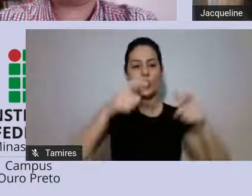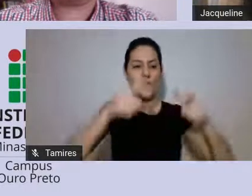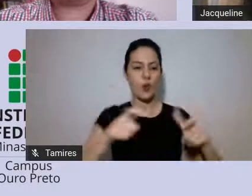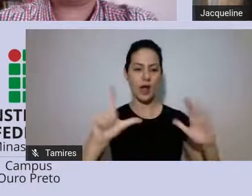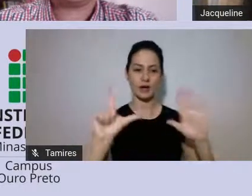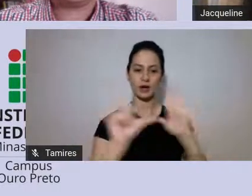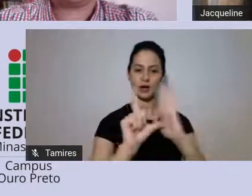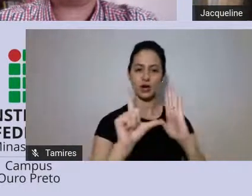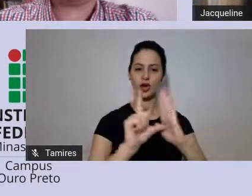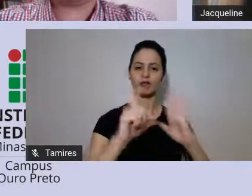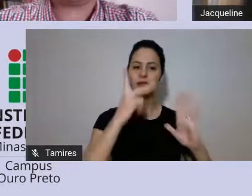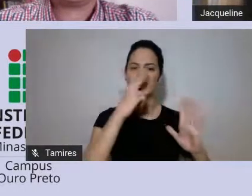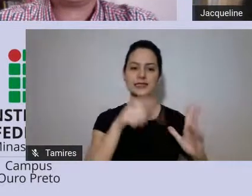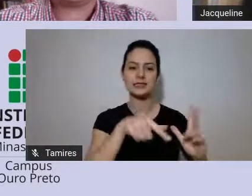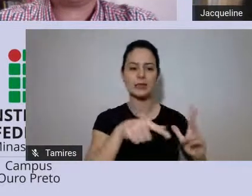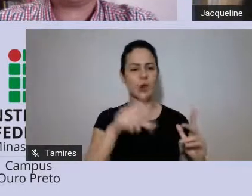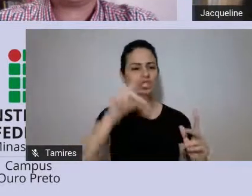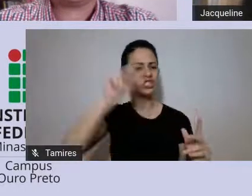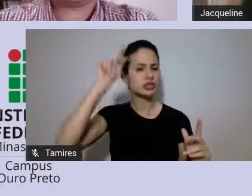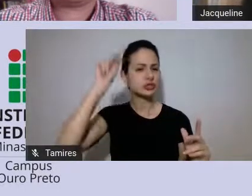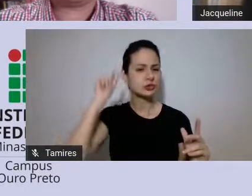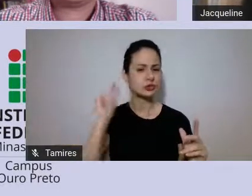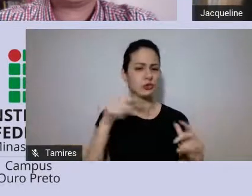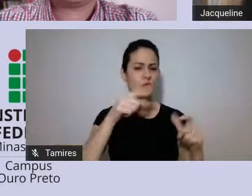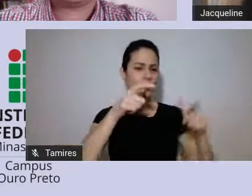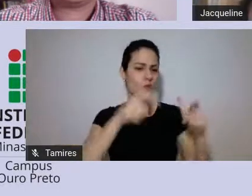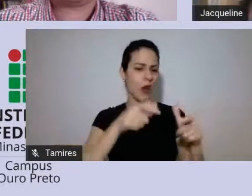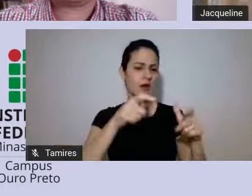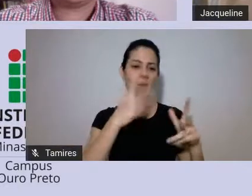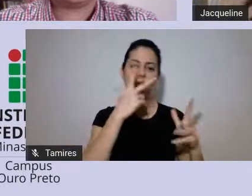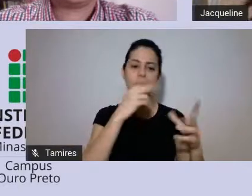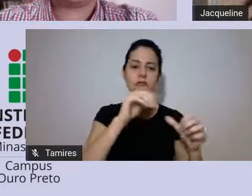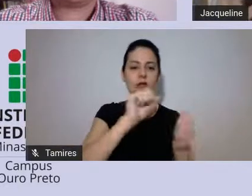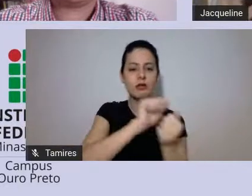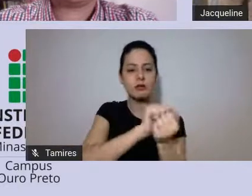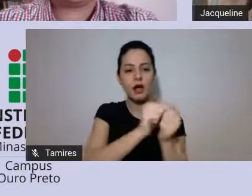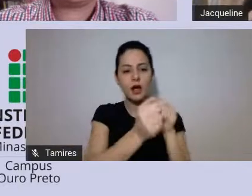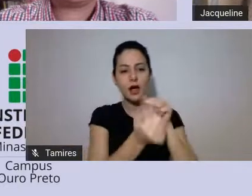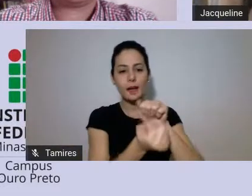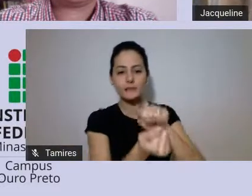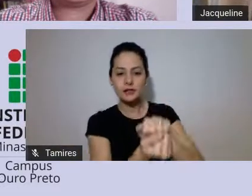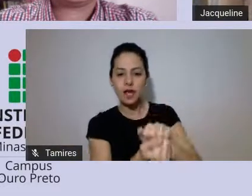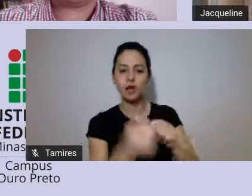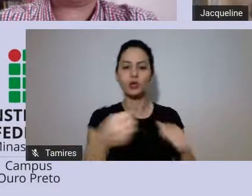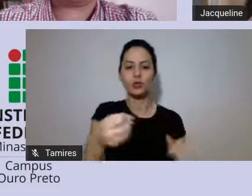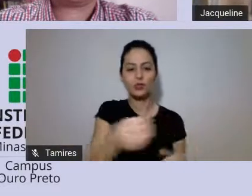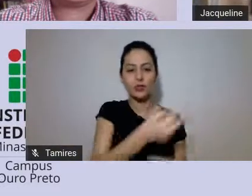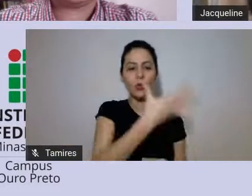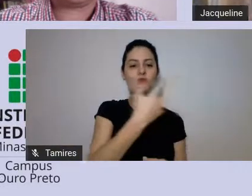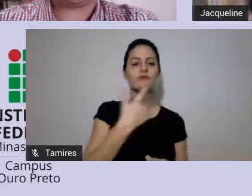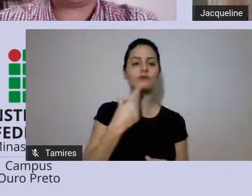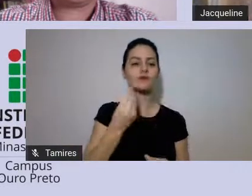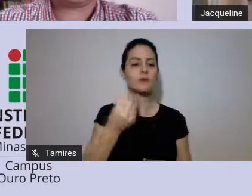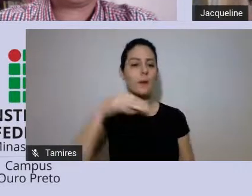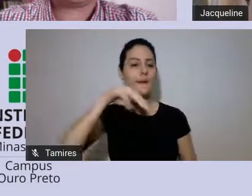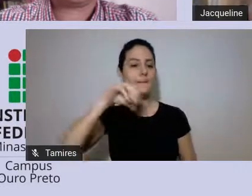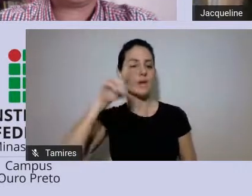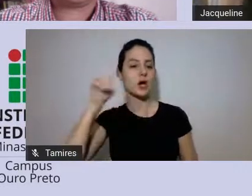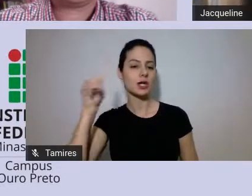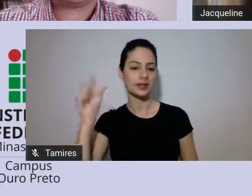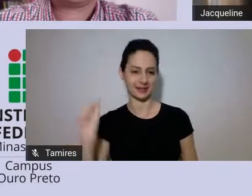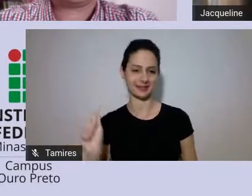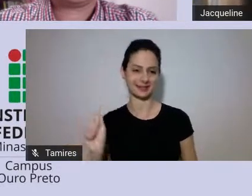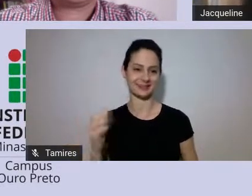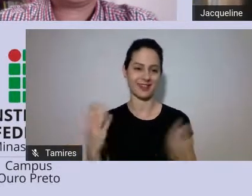muy rústico, también está un poco acomodándose a este nuevo gusto, a esta moda